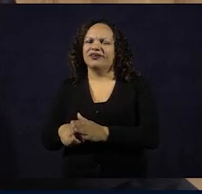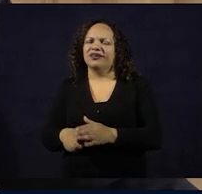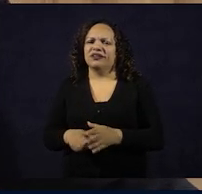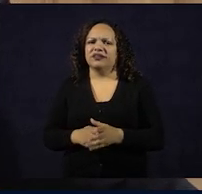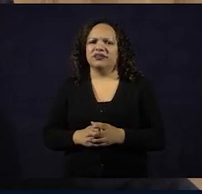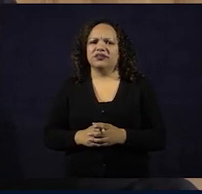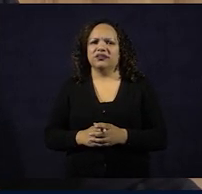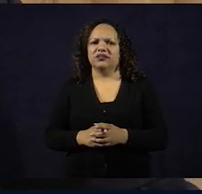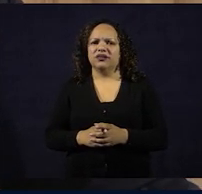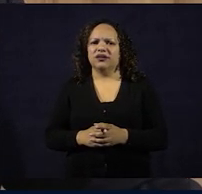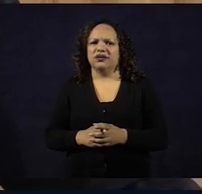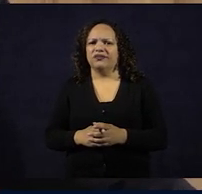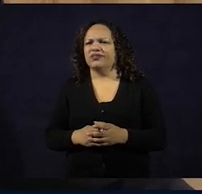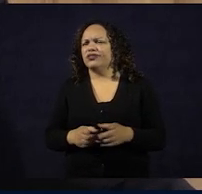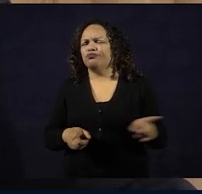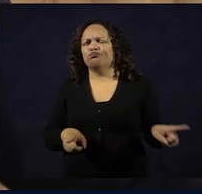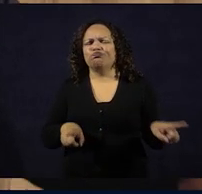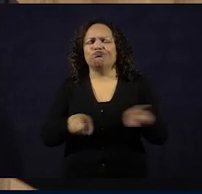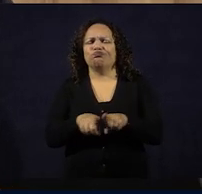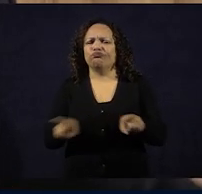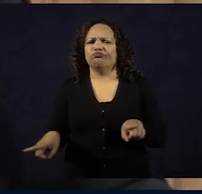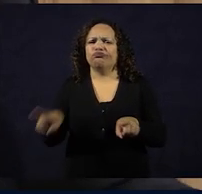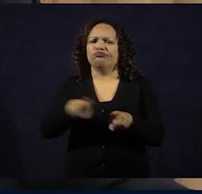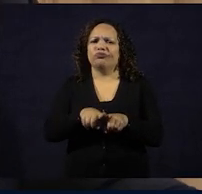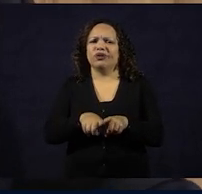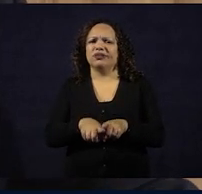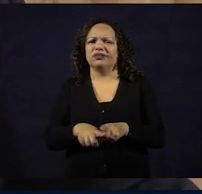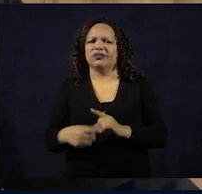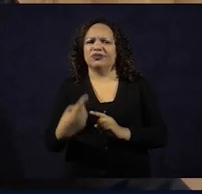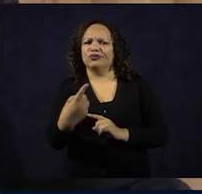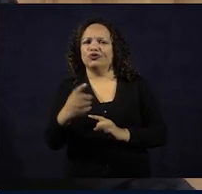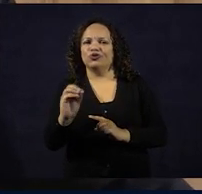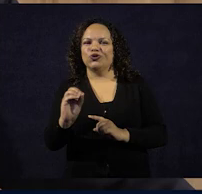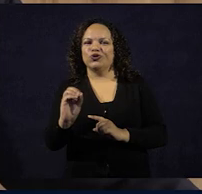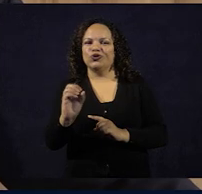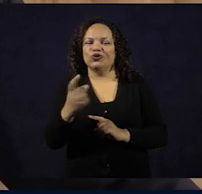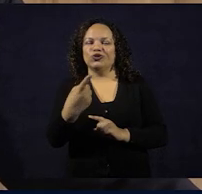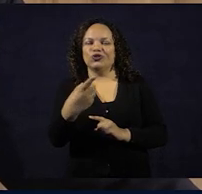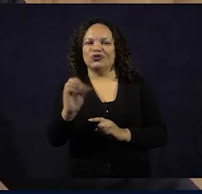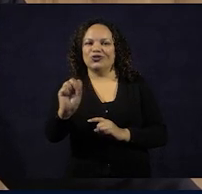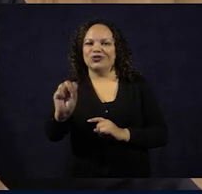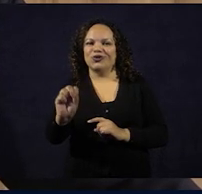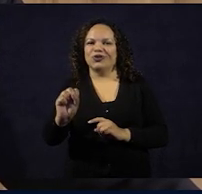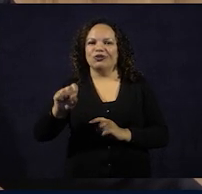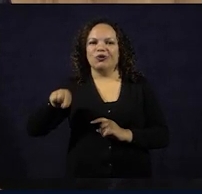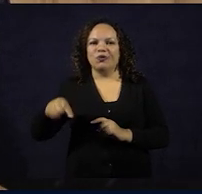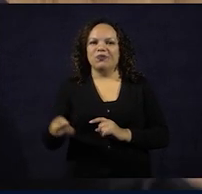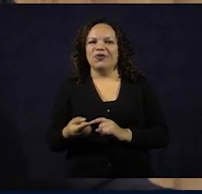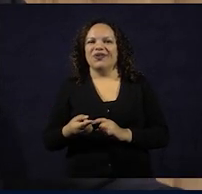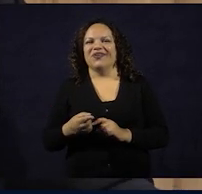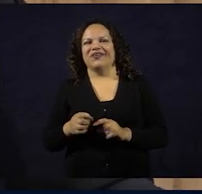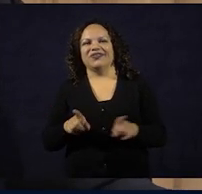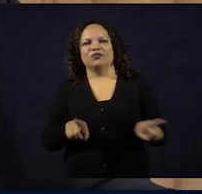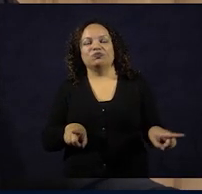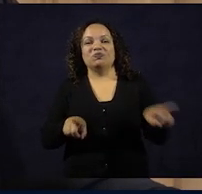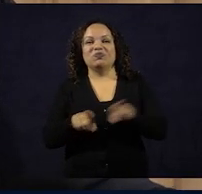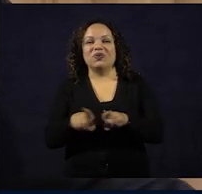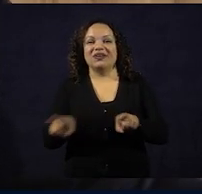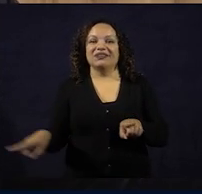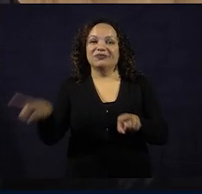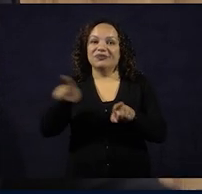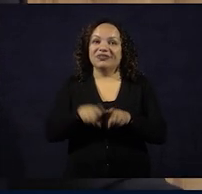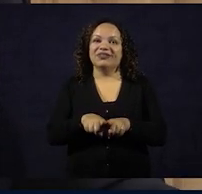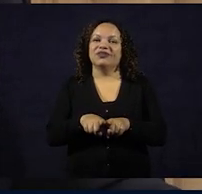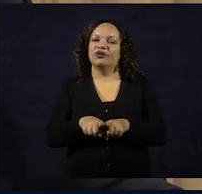vocês vão ter tanto de sócio né Hoje é são com mais de 18 mil sócios né e a gente falou não nós sempre tivemos só